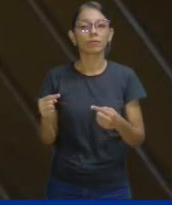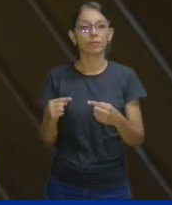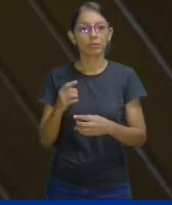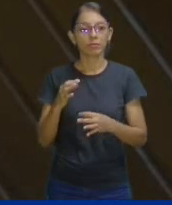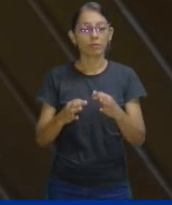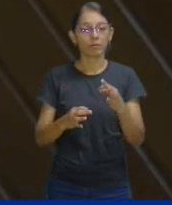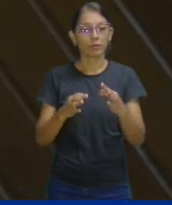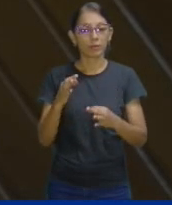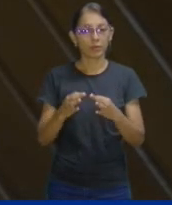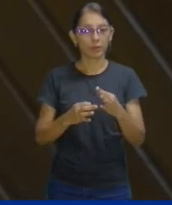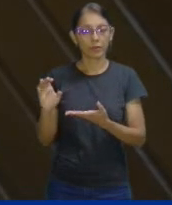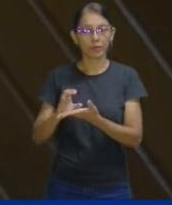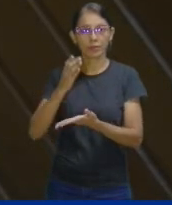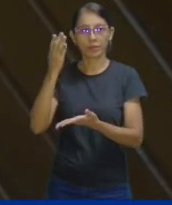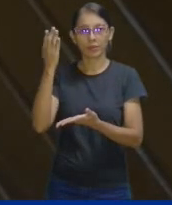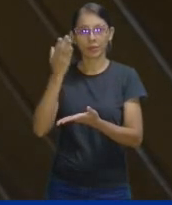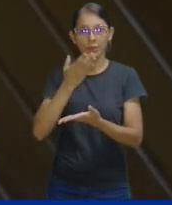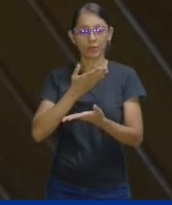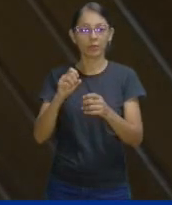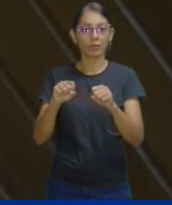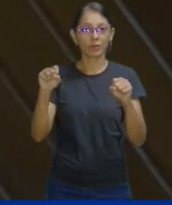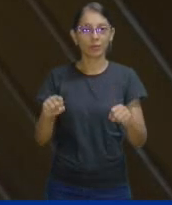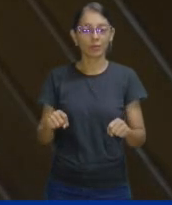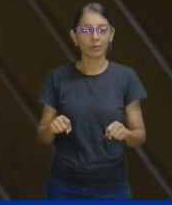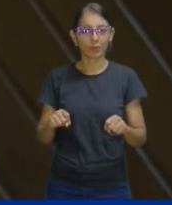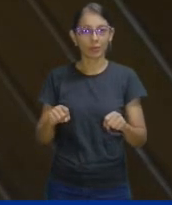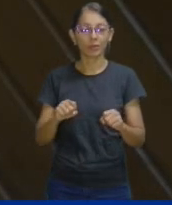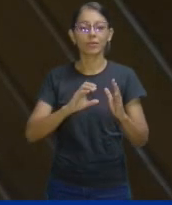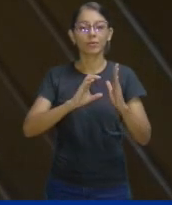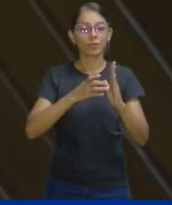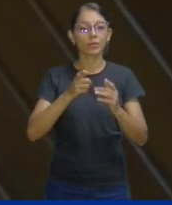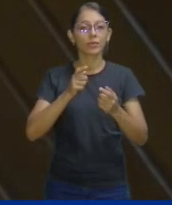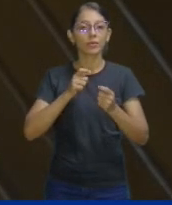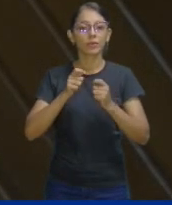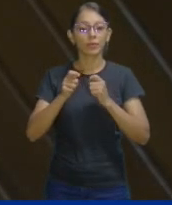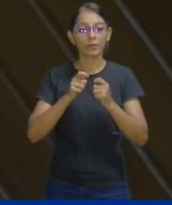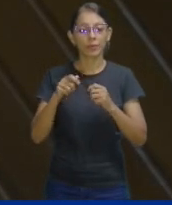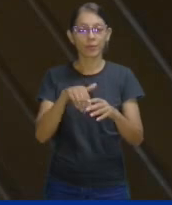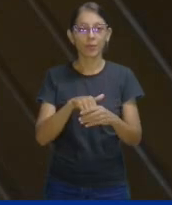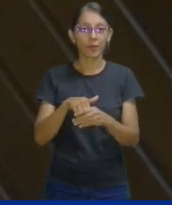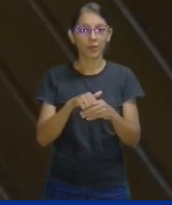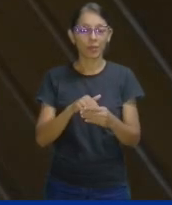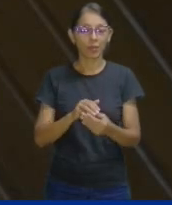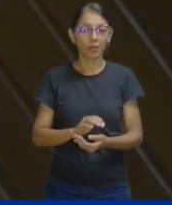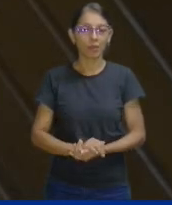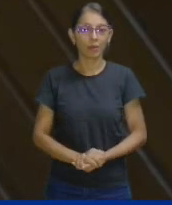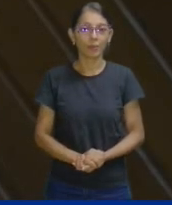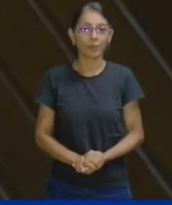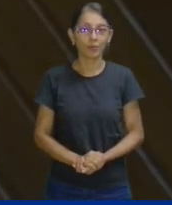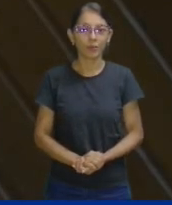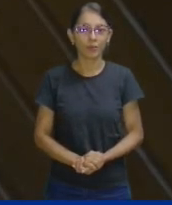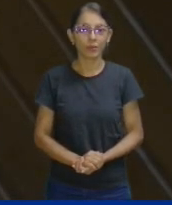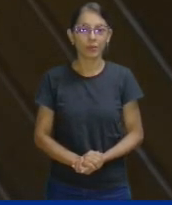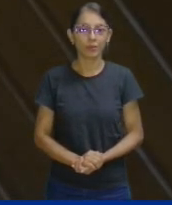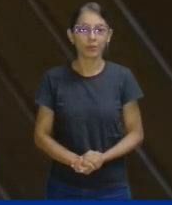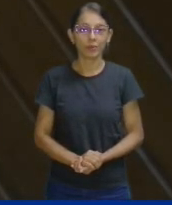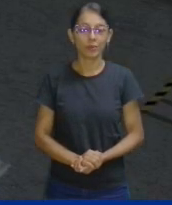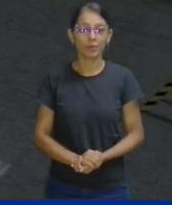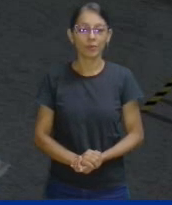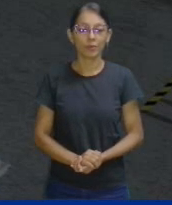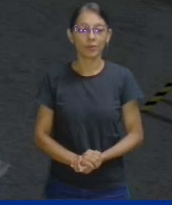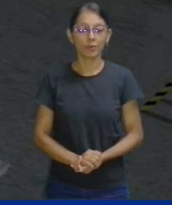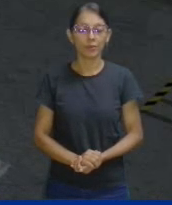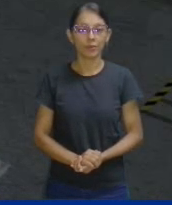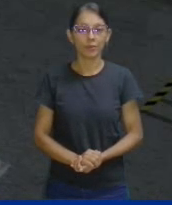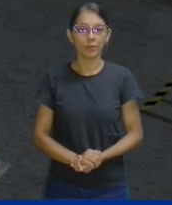do julgamento da prestação de contas do Sistema de Informação de Contas Partidárias Eleitorais. E é como voto. A relatora